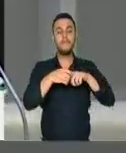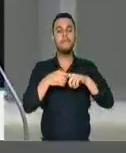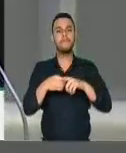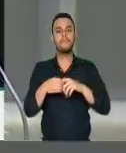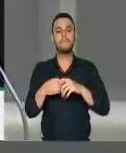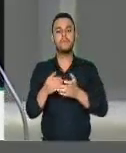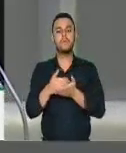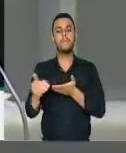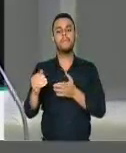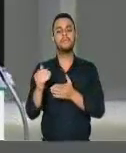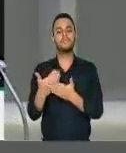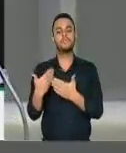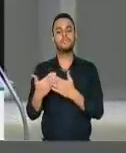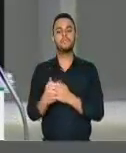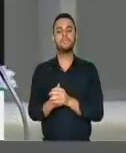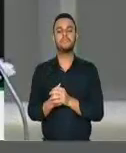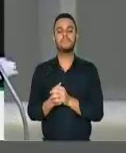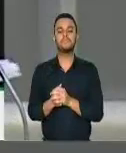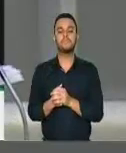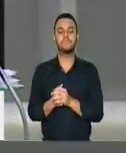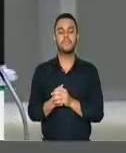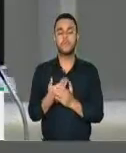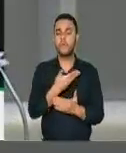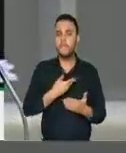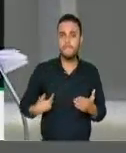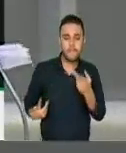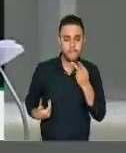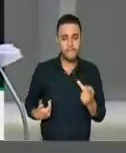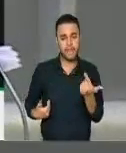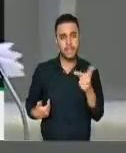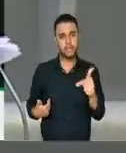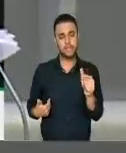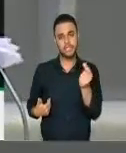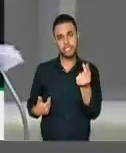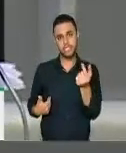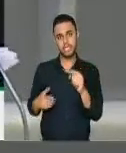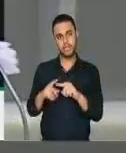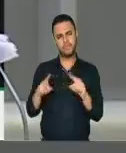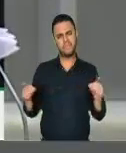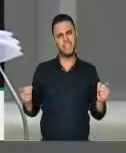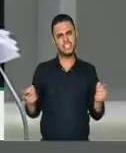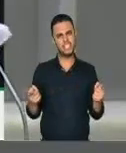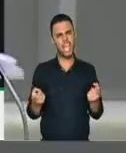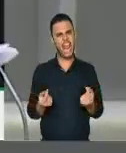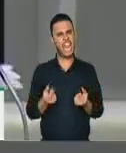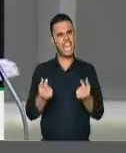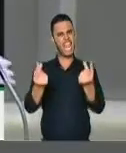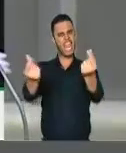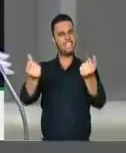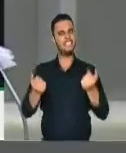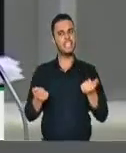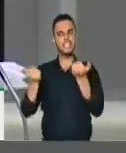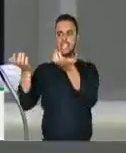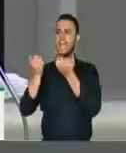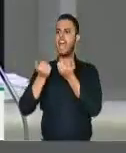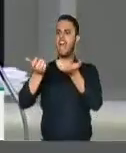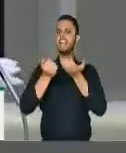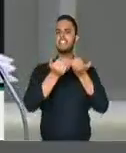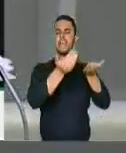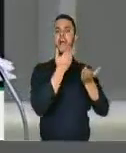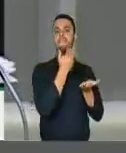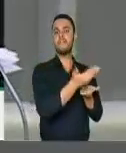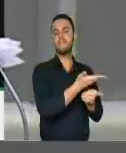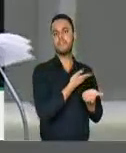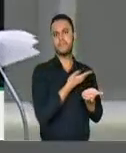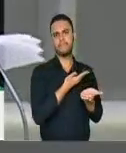inicial de estudos. O governo diz que não tem dinheiro, mas distribui fortunas em favores aos amigos.